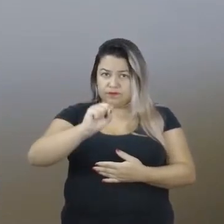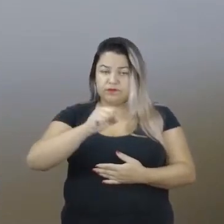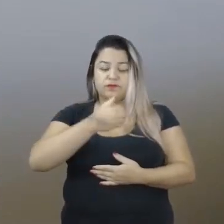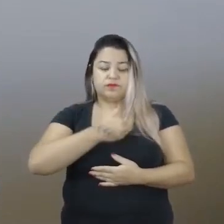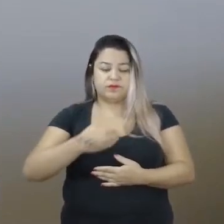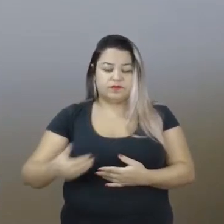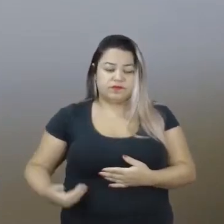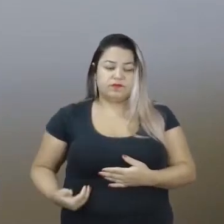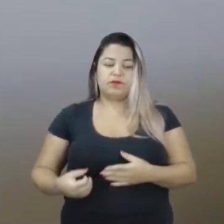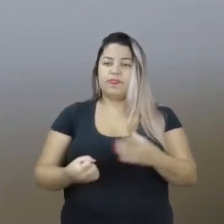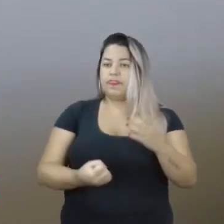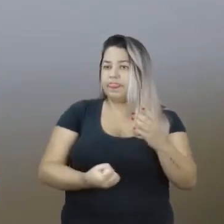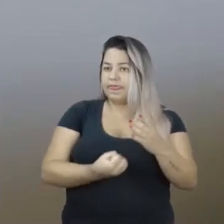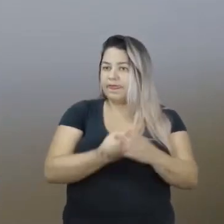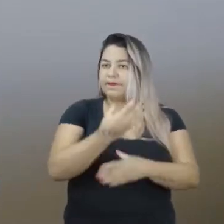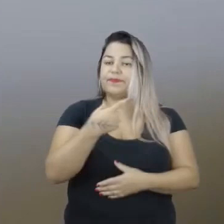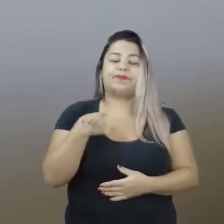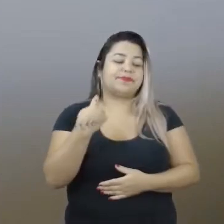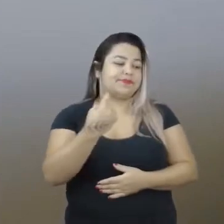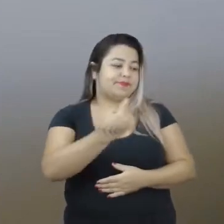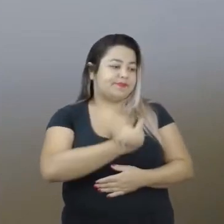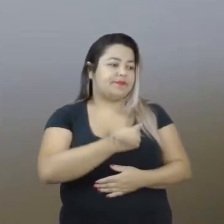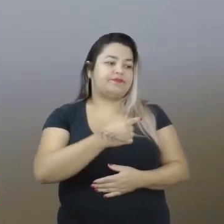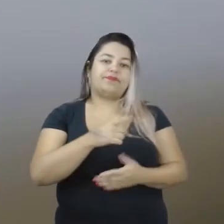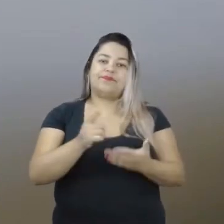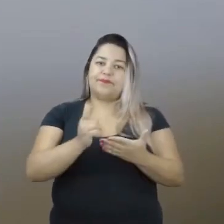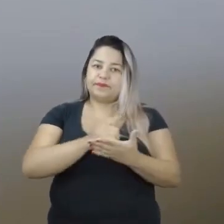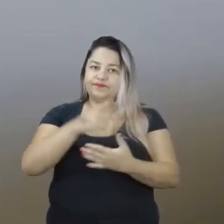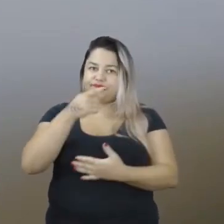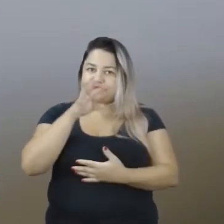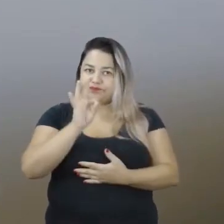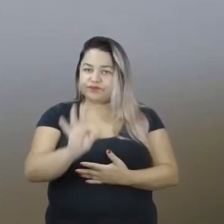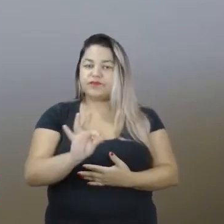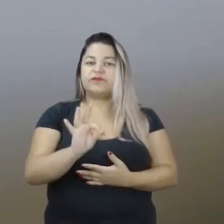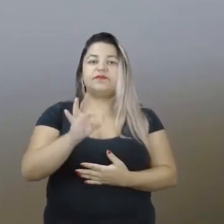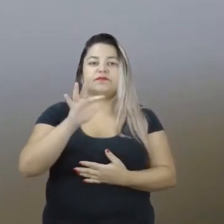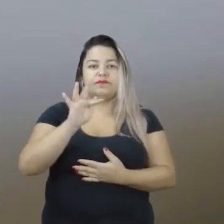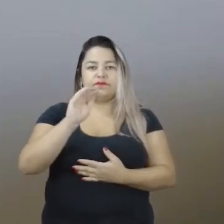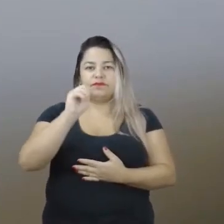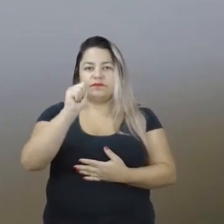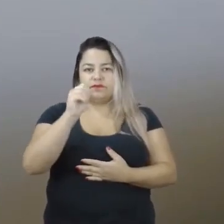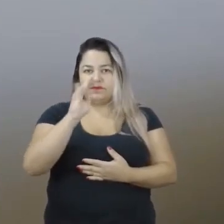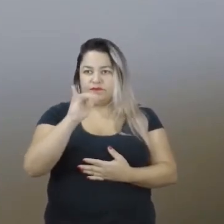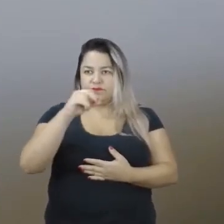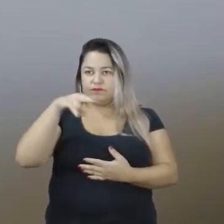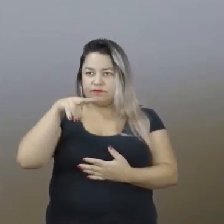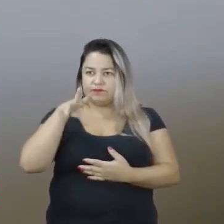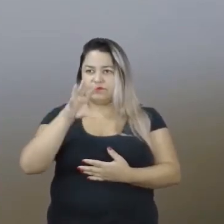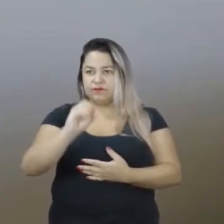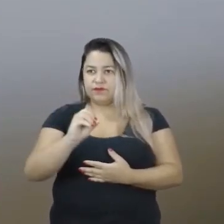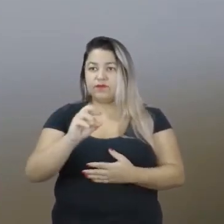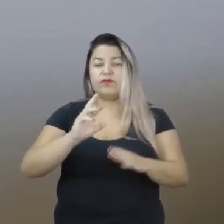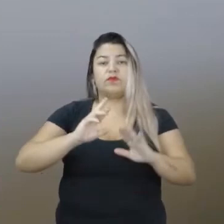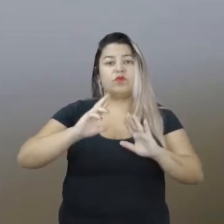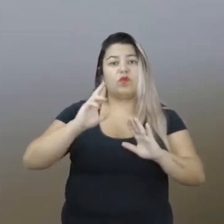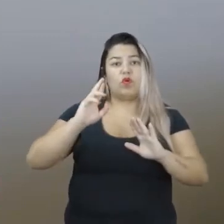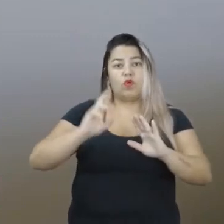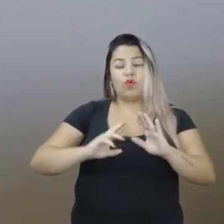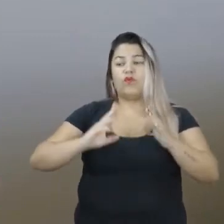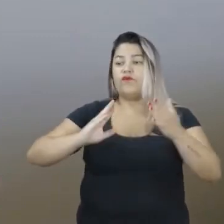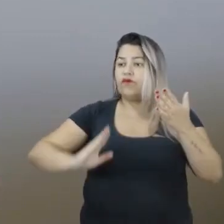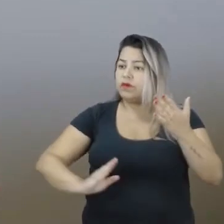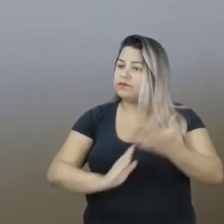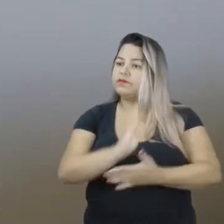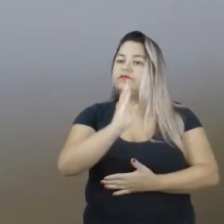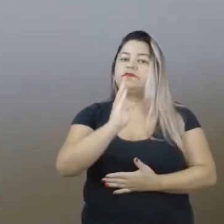Eu fui o autor, o nosso líder do PT, o Fabiano Contarato foi o relator, o projeto foi aprovado